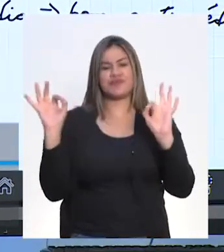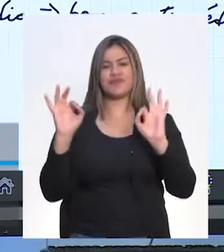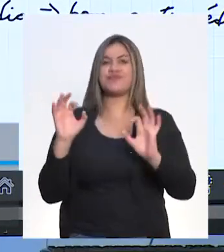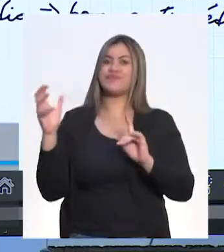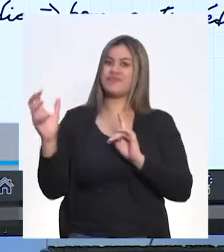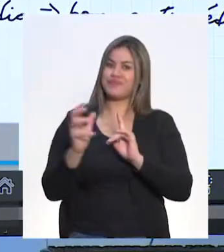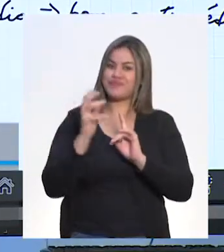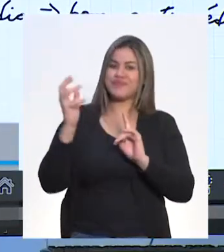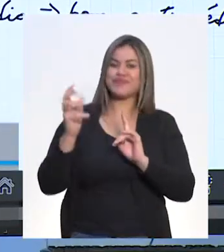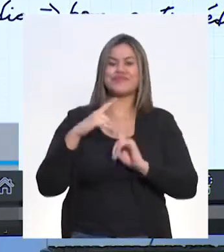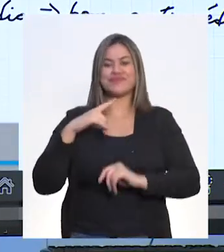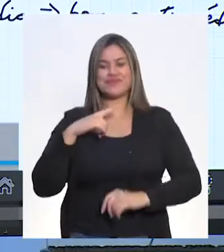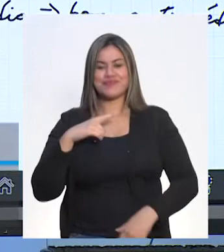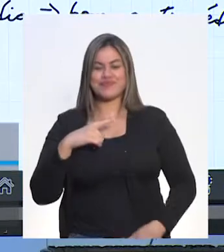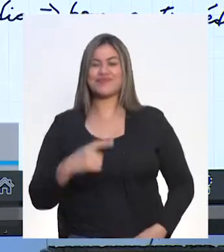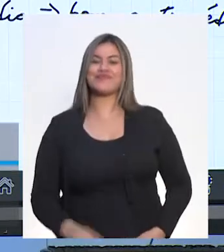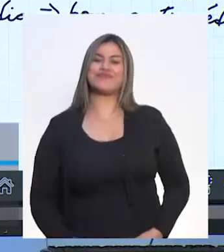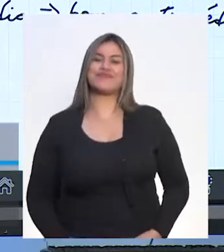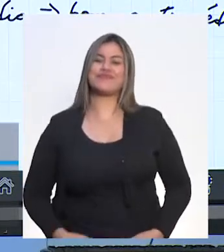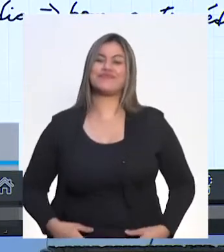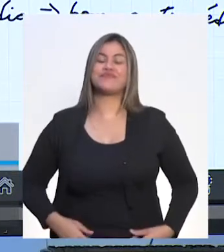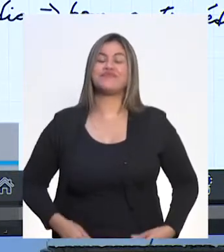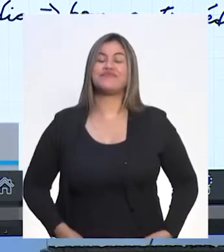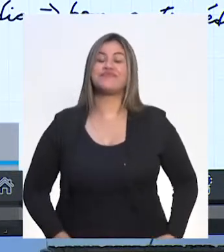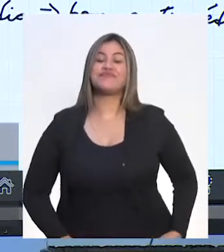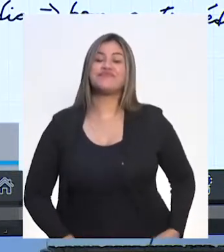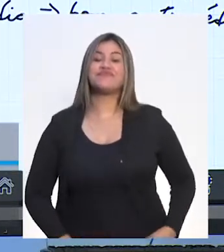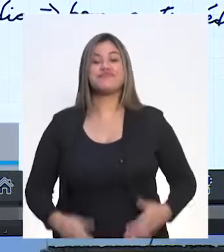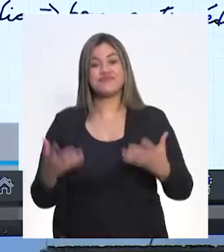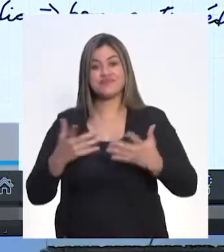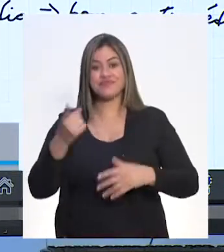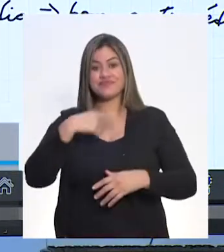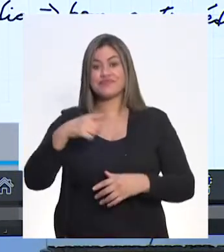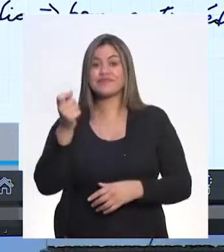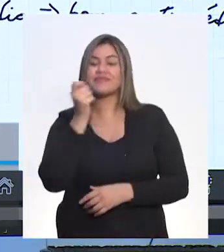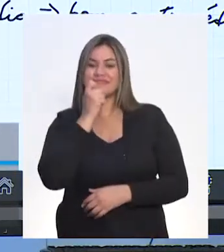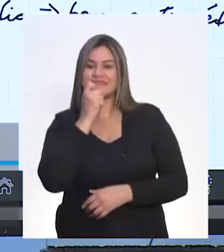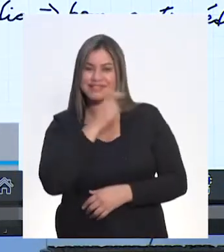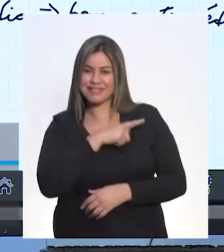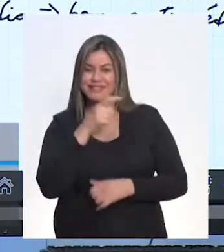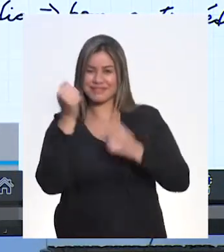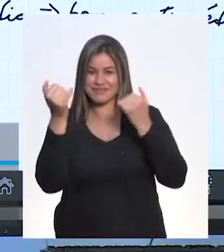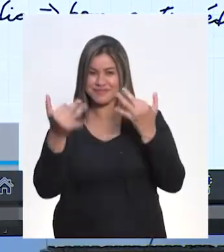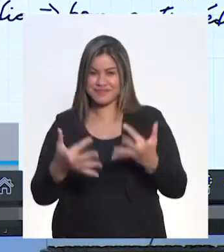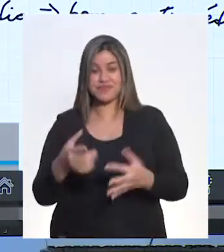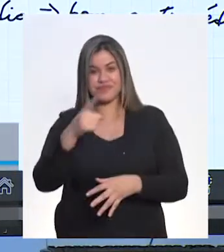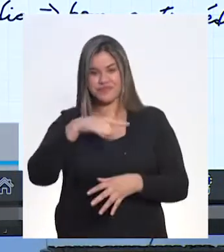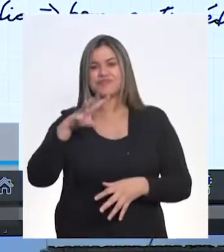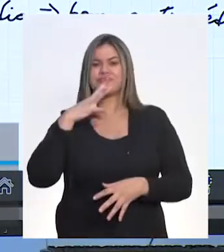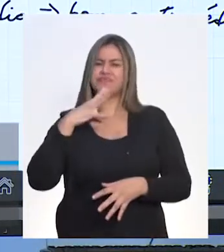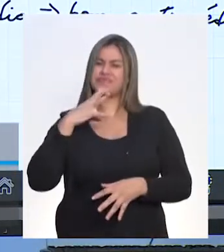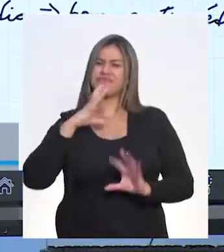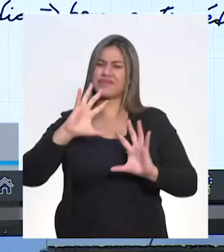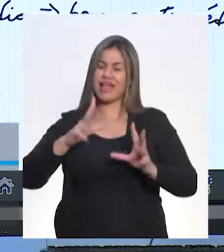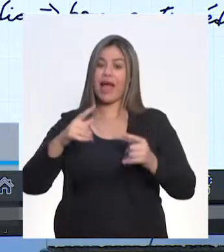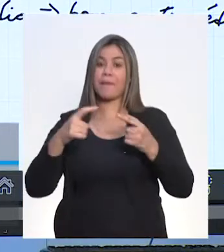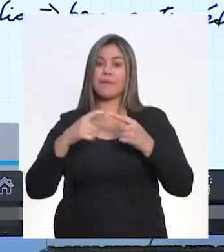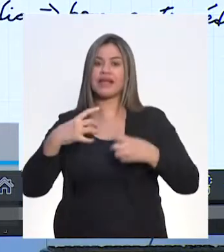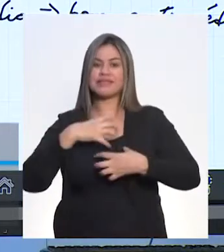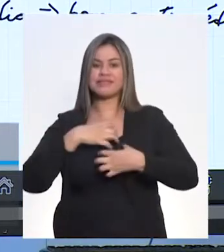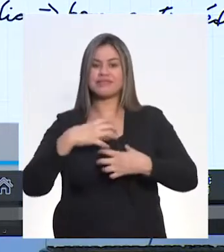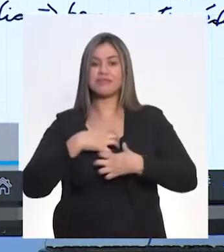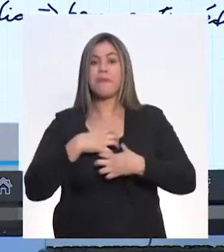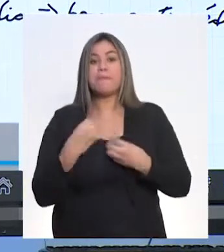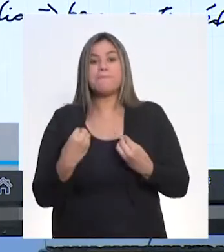né? Tá? Agora vamos falar um pouquinho da comédia, tá, gente? A comédia, como todos sabem, é um estilo que justamente ele